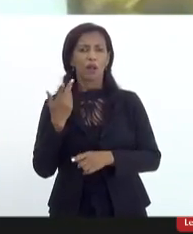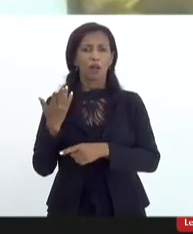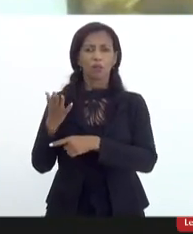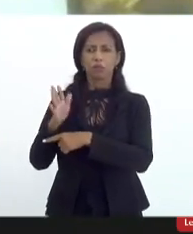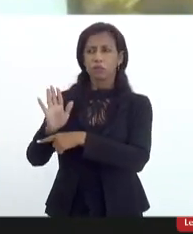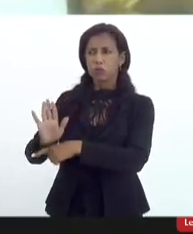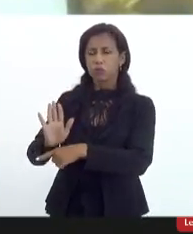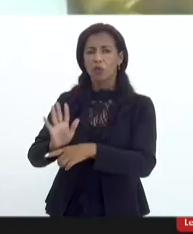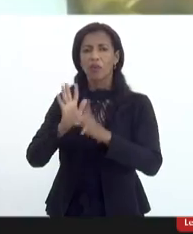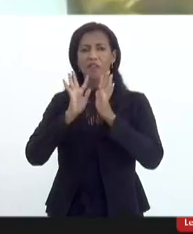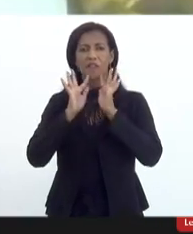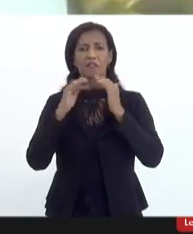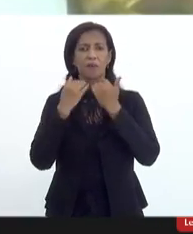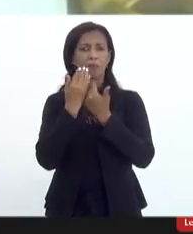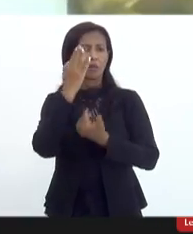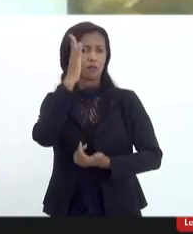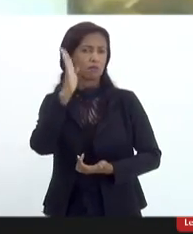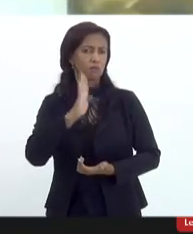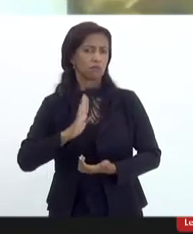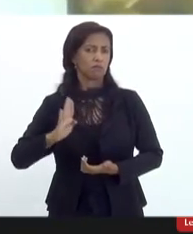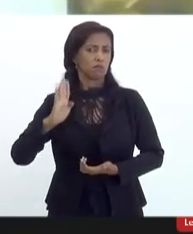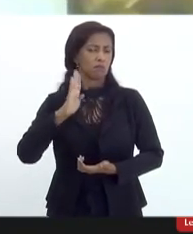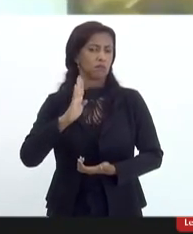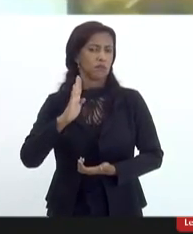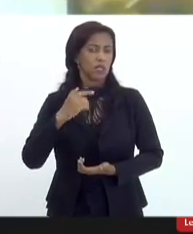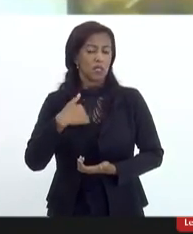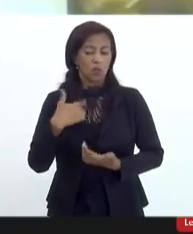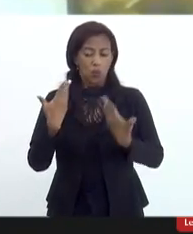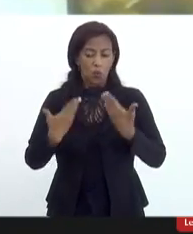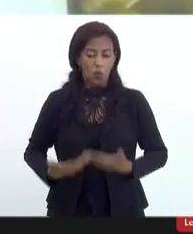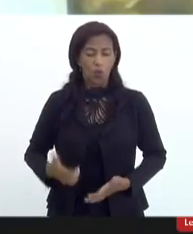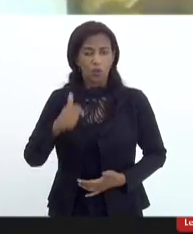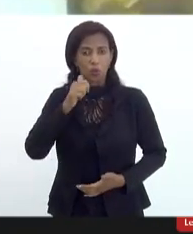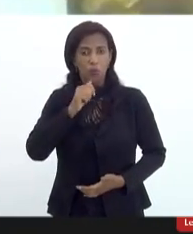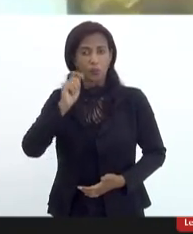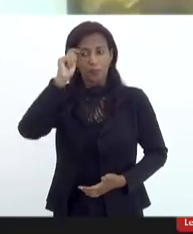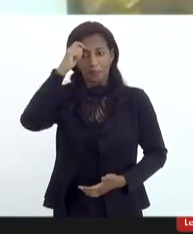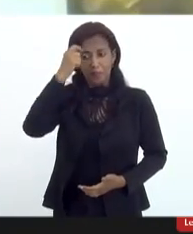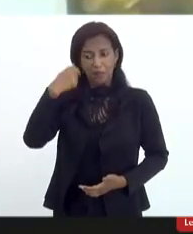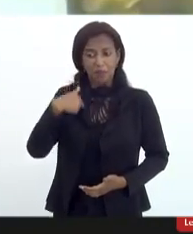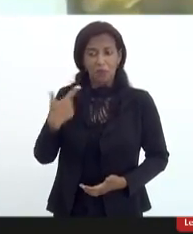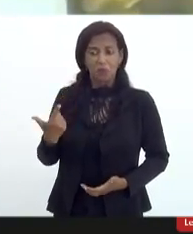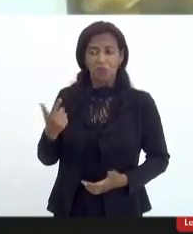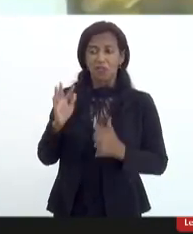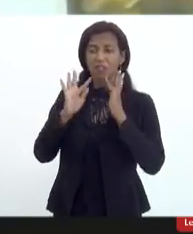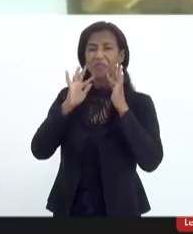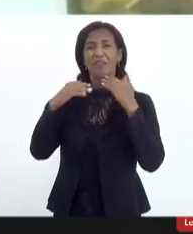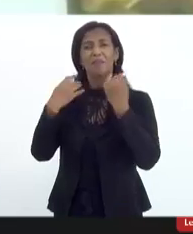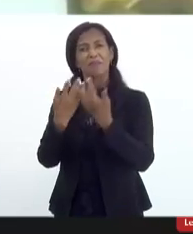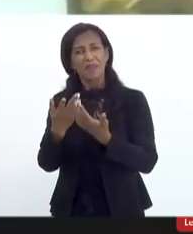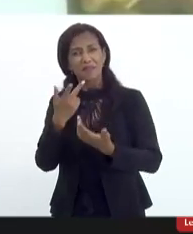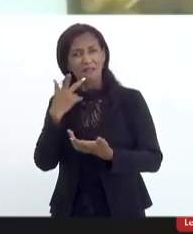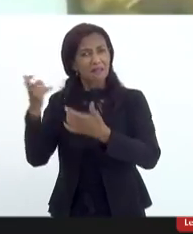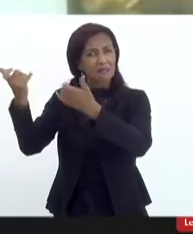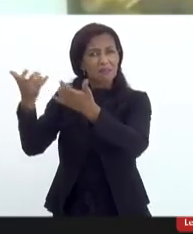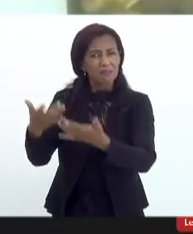da família brasileira, e aí eu, enquanto mulher preta, me pergunto de que família está dizendo.